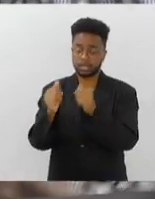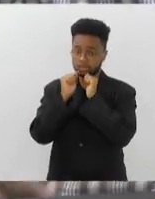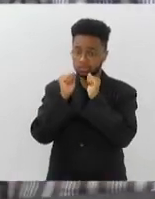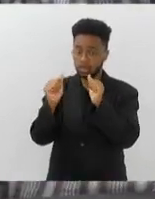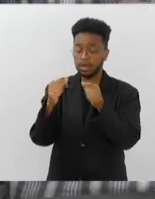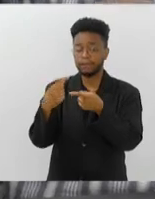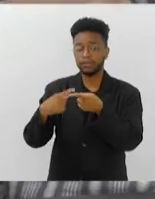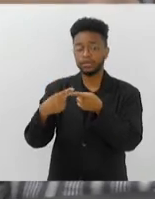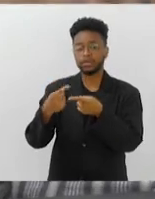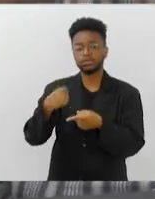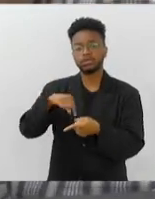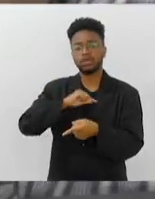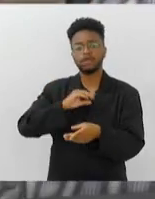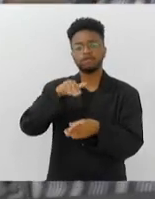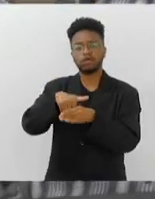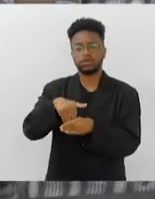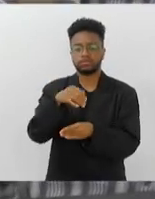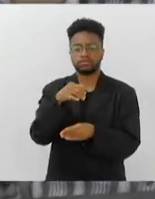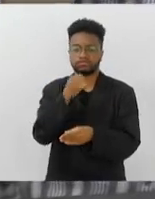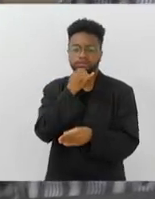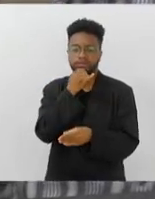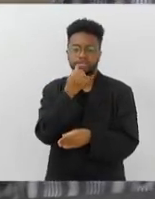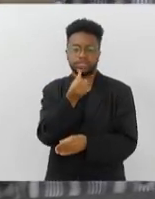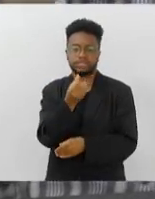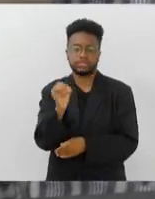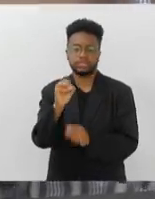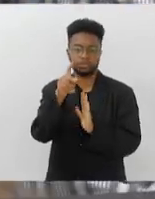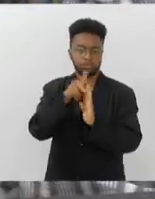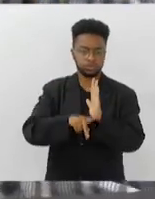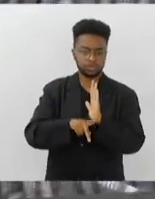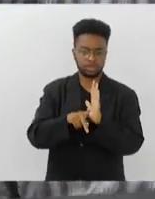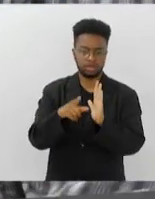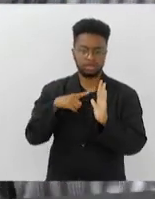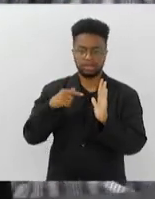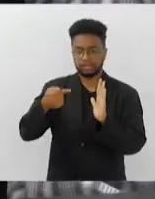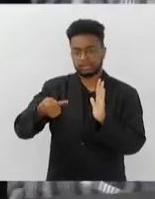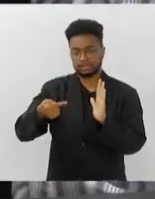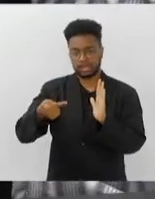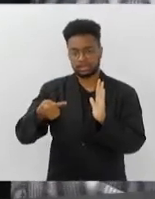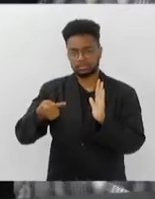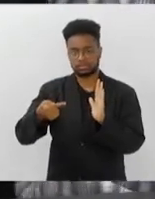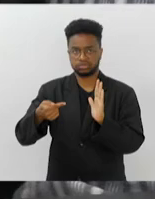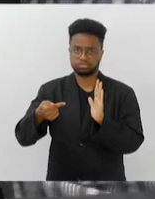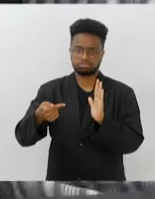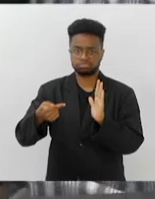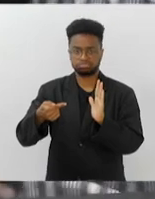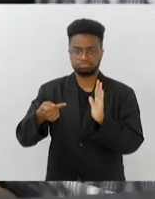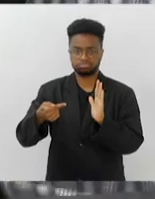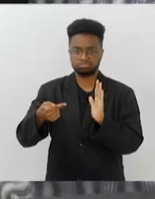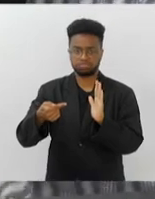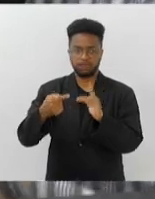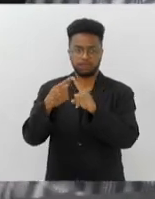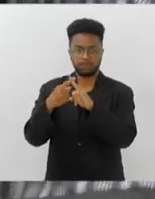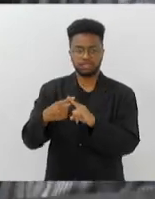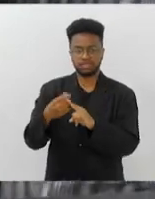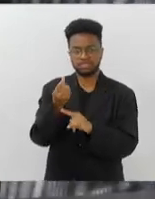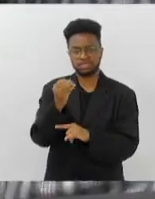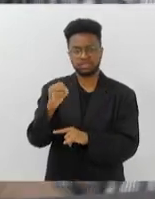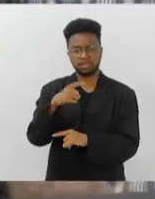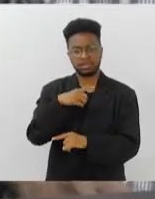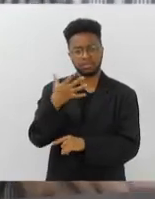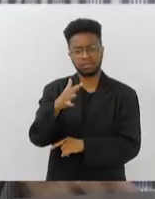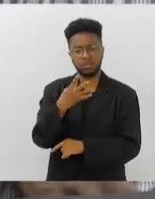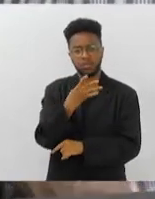gente vota 60 projetos. São 7 aqui, são 7 vezes 60,